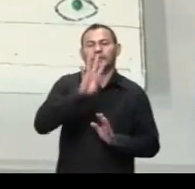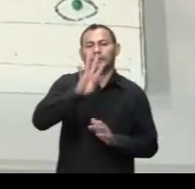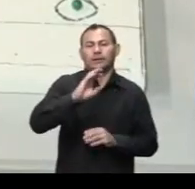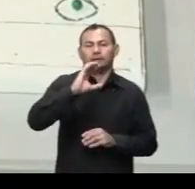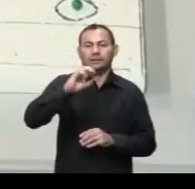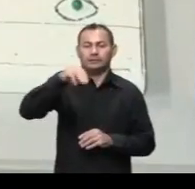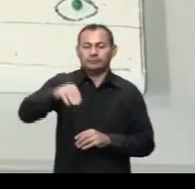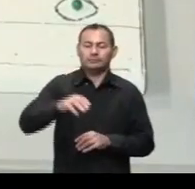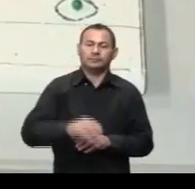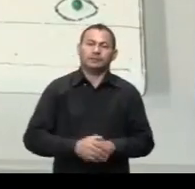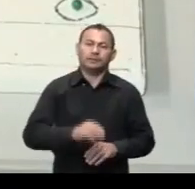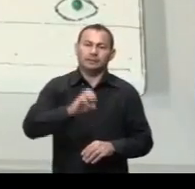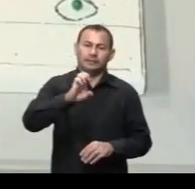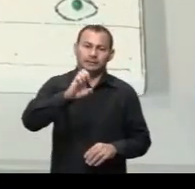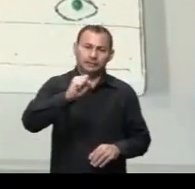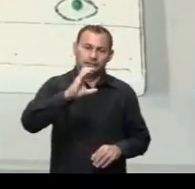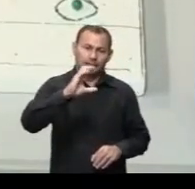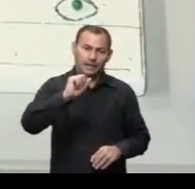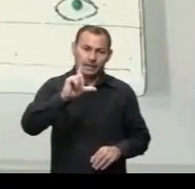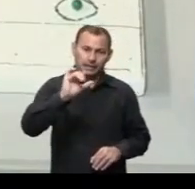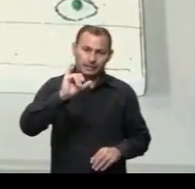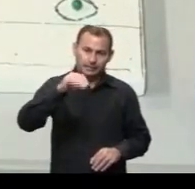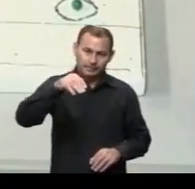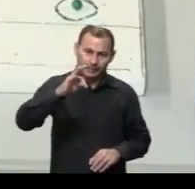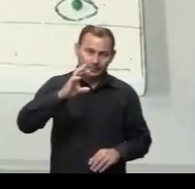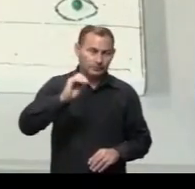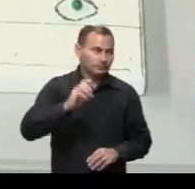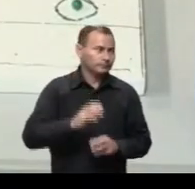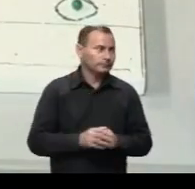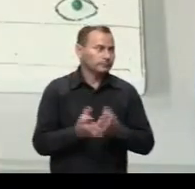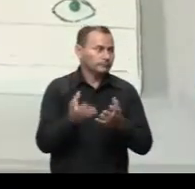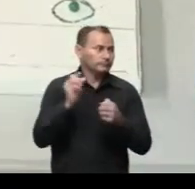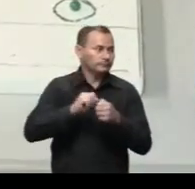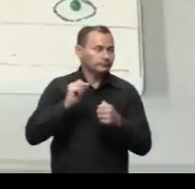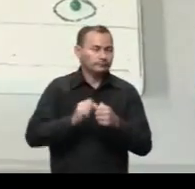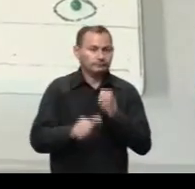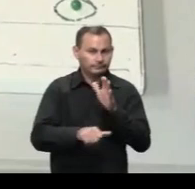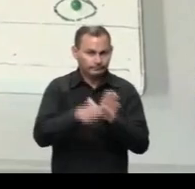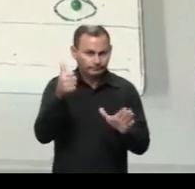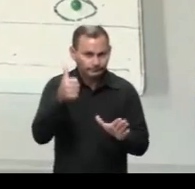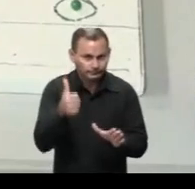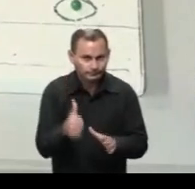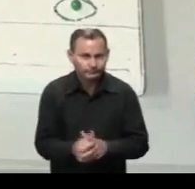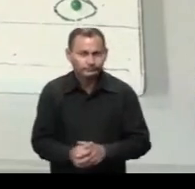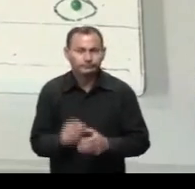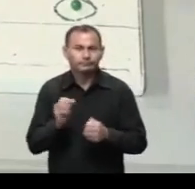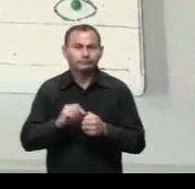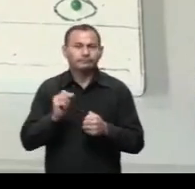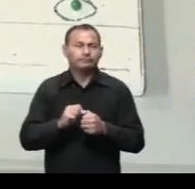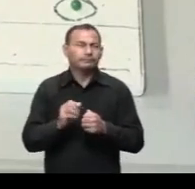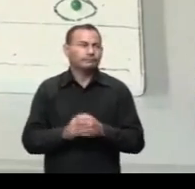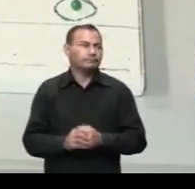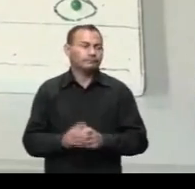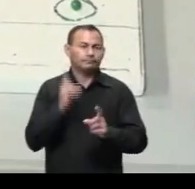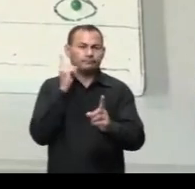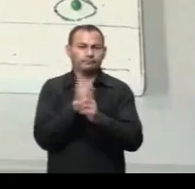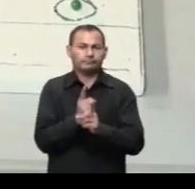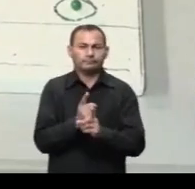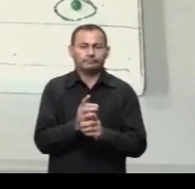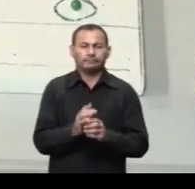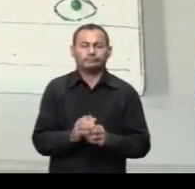4 centímetros no escalímetro. Muito bem. Então, aí eu quero que você faça o quê? Primeira coisa que a gente vai fazer,